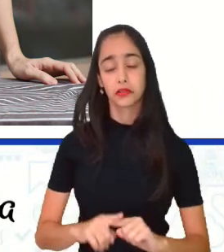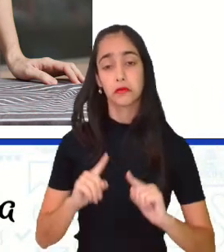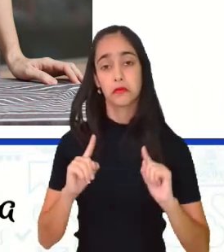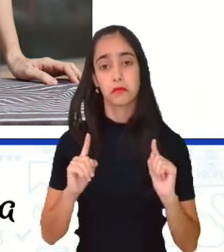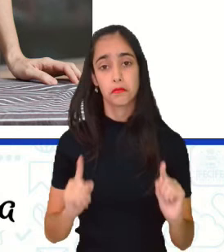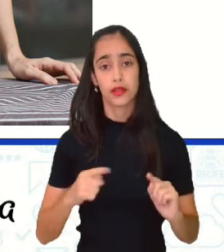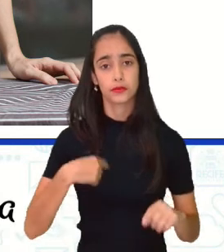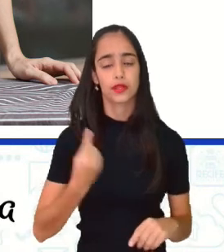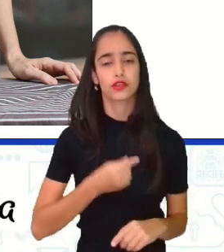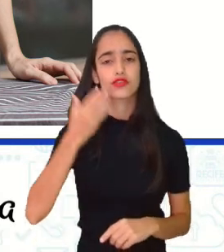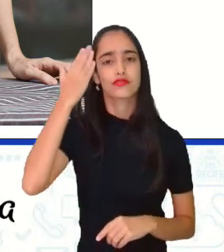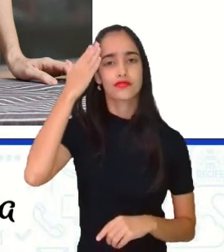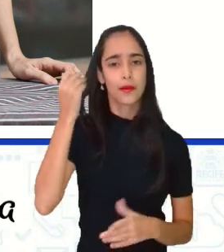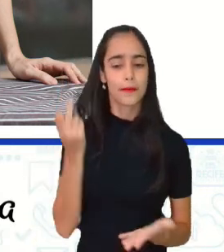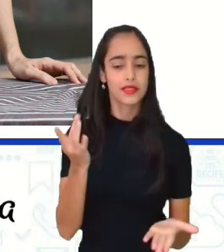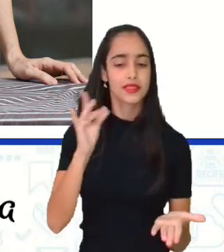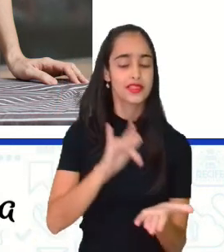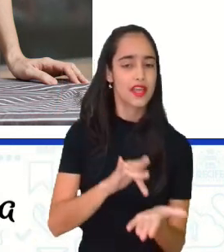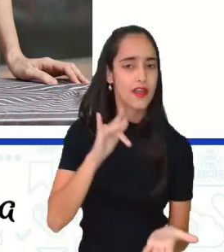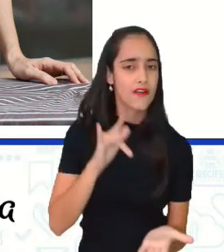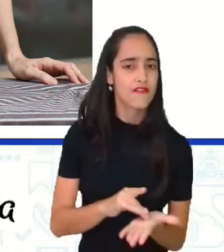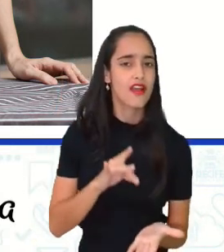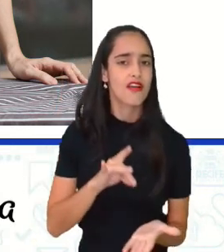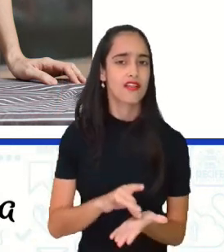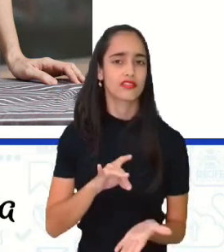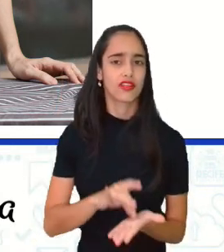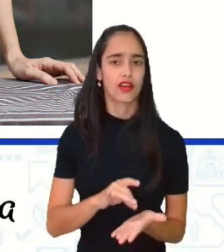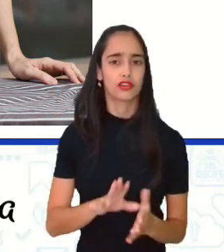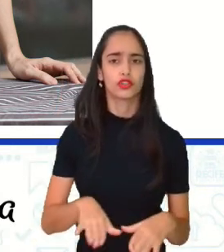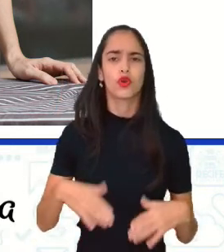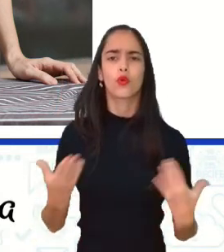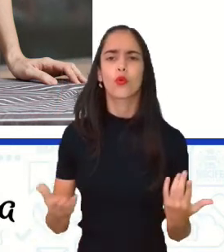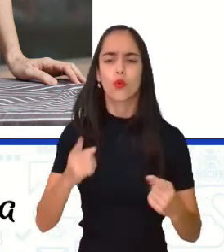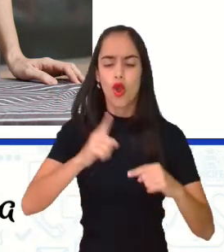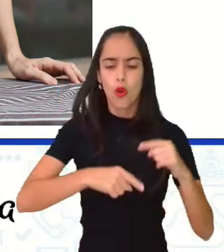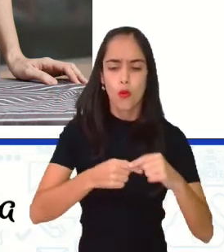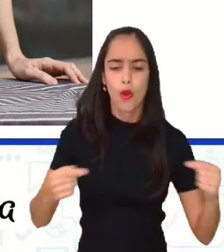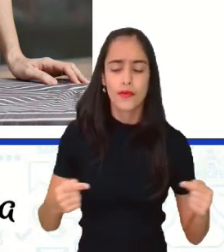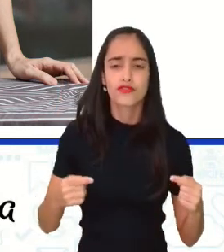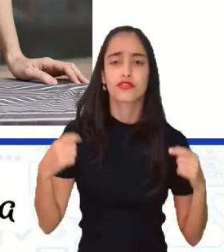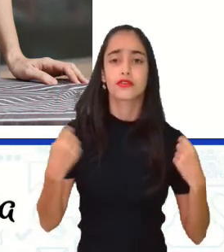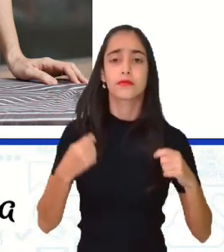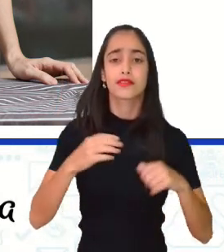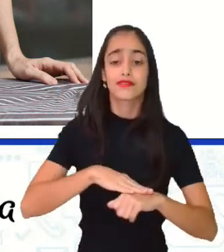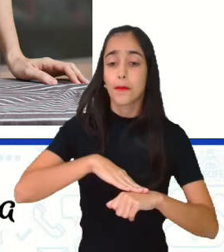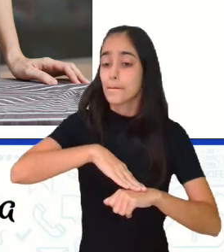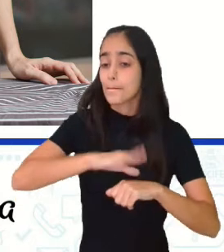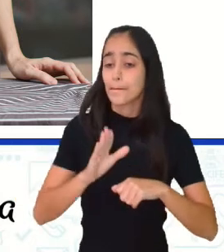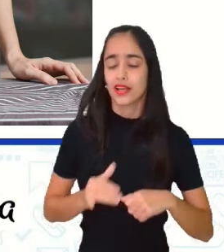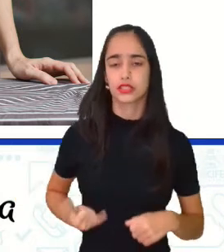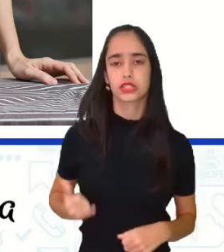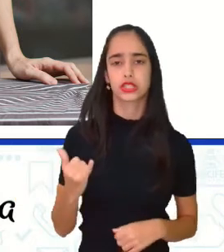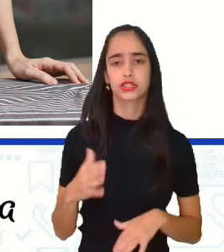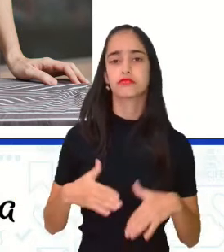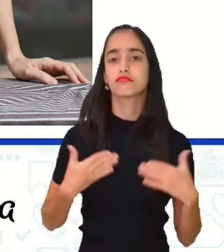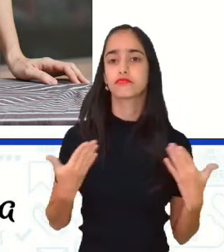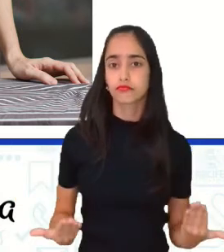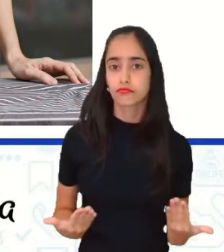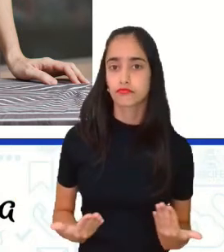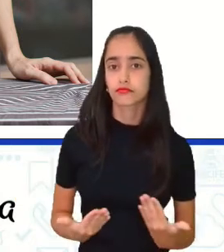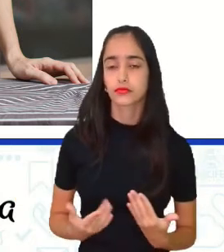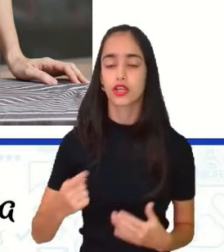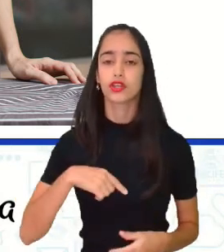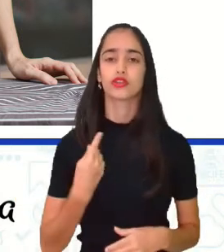realmente essa questão aí de aparelho que consome mais, nós podemos trabalhar isso e ver